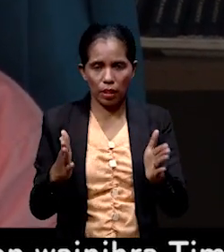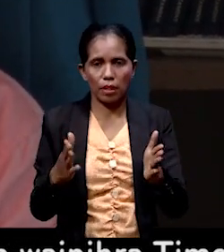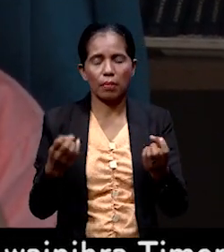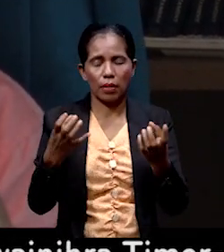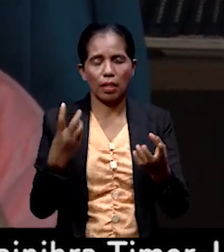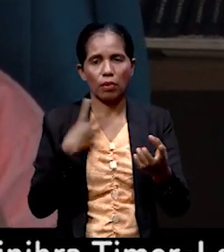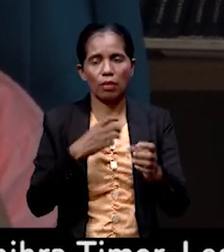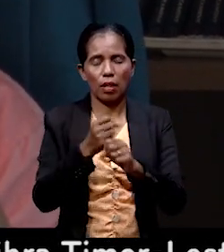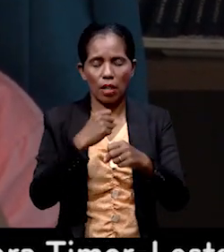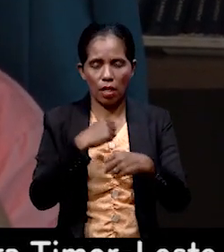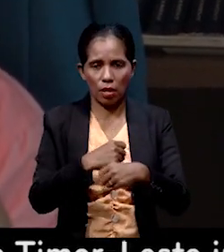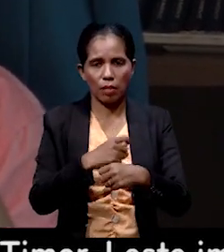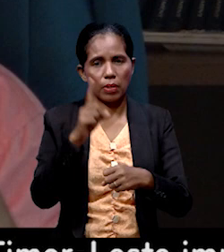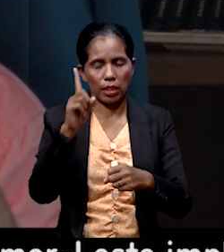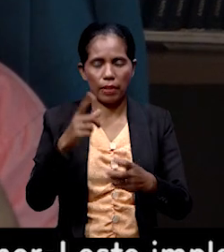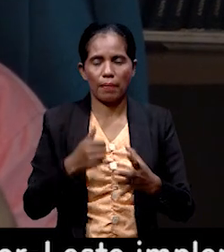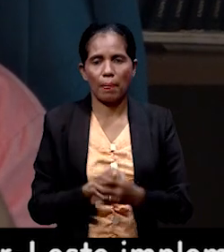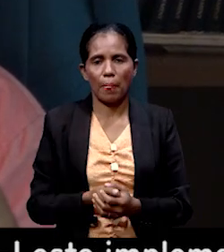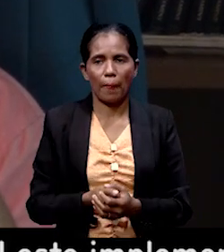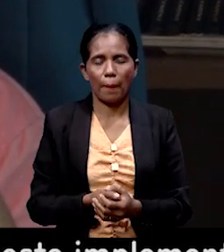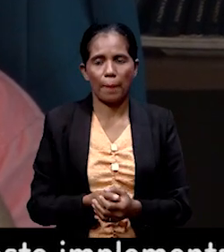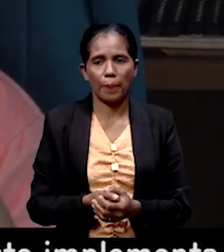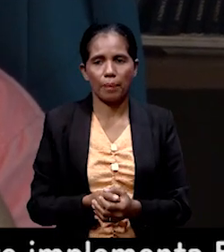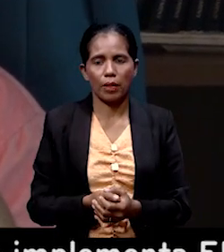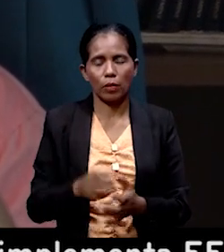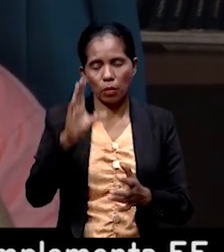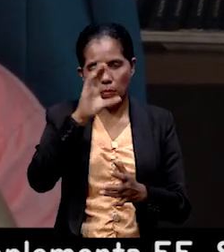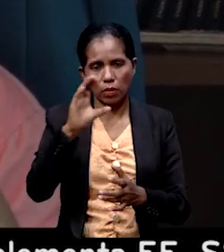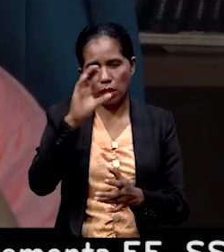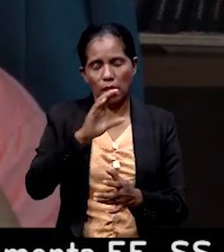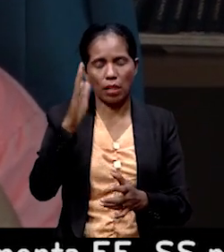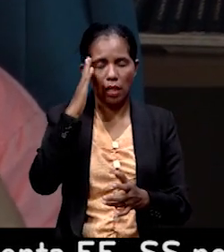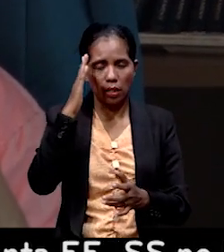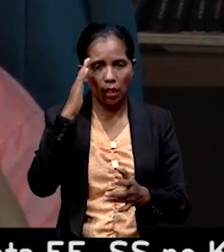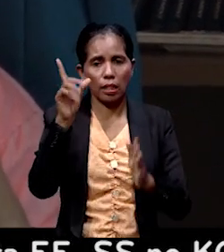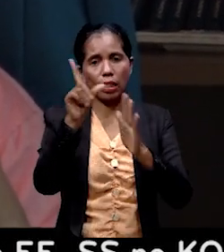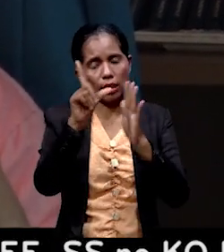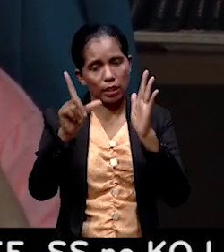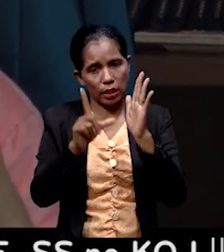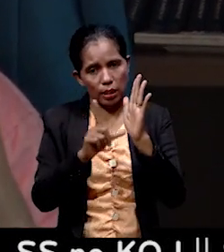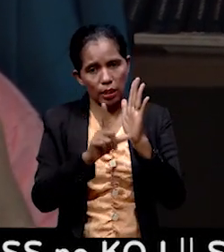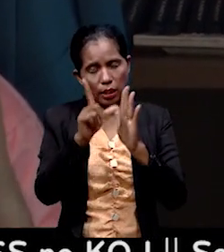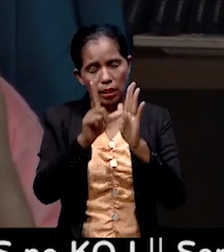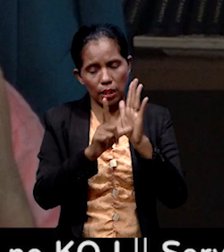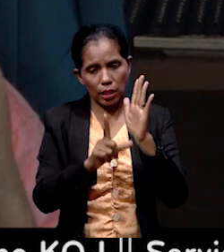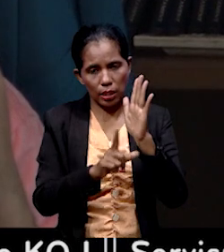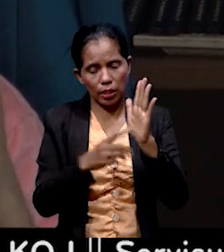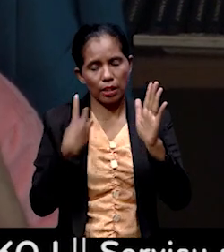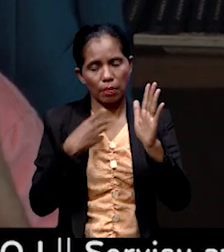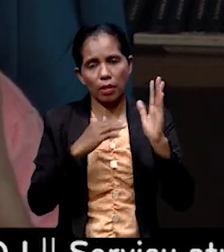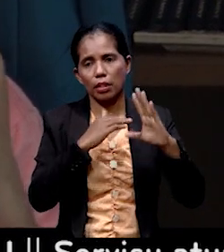atu halo buat ida. Atu bele verifica, lista nebe a mim fosai ba Ministério do Ensino